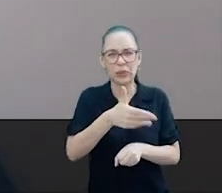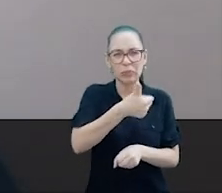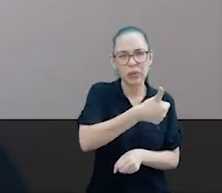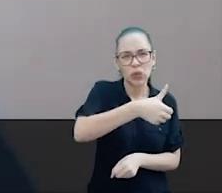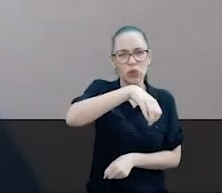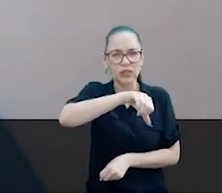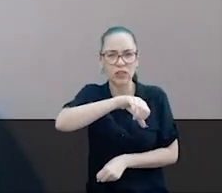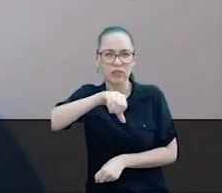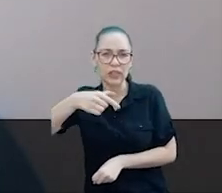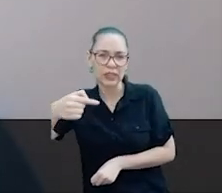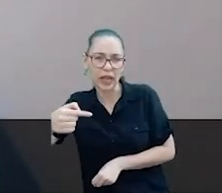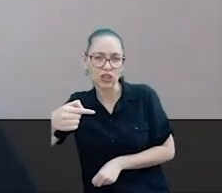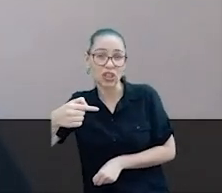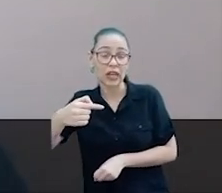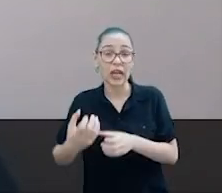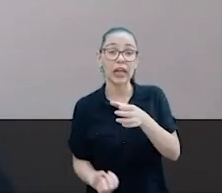isso deve ter sido